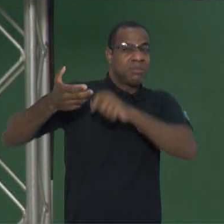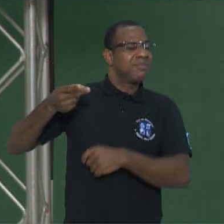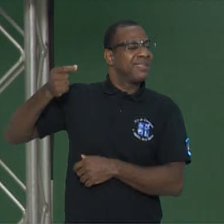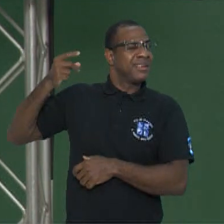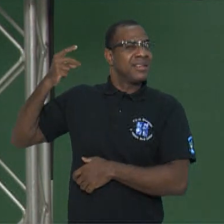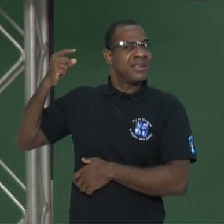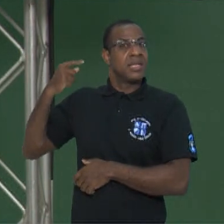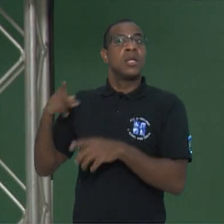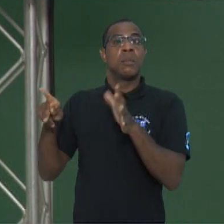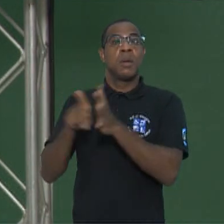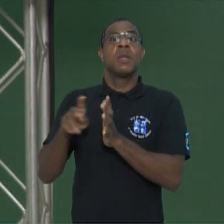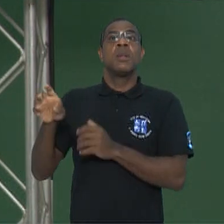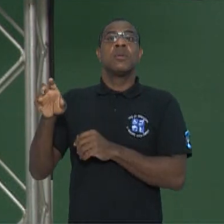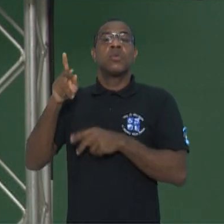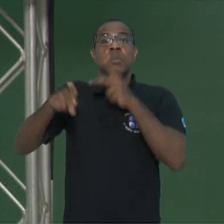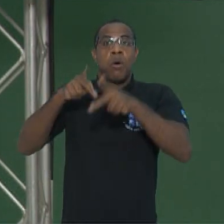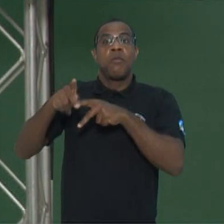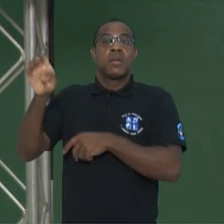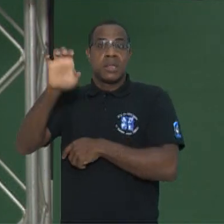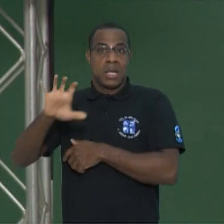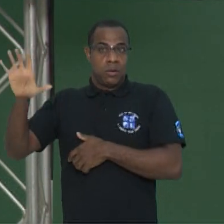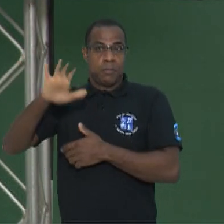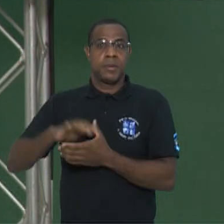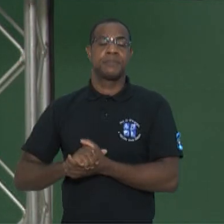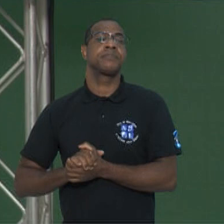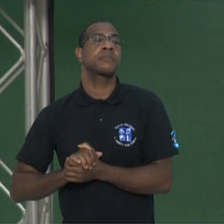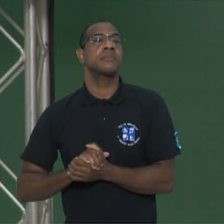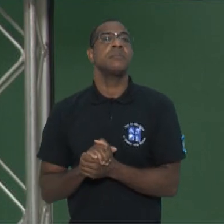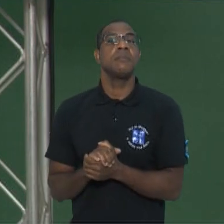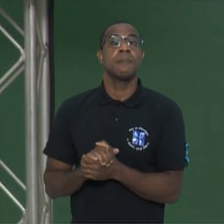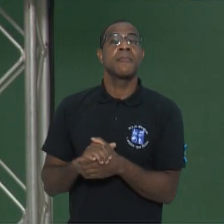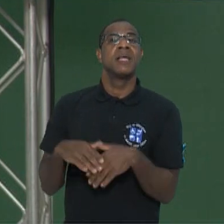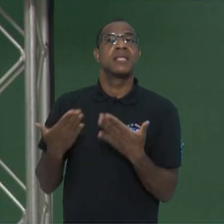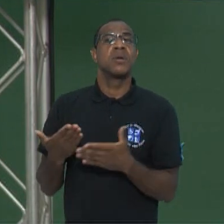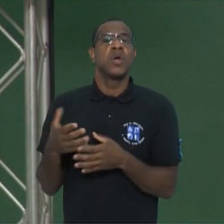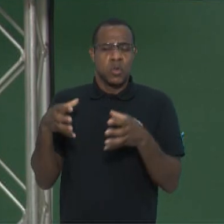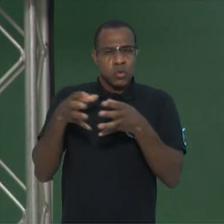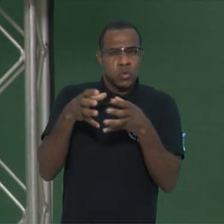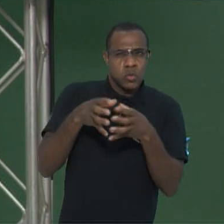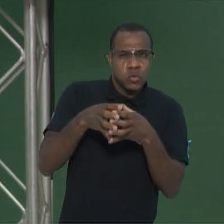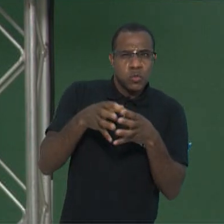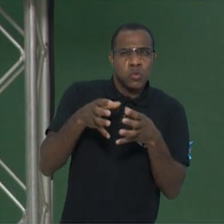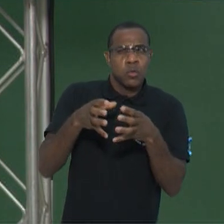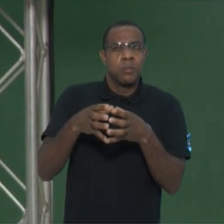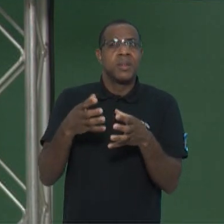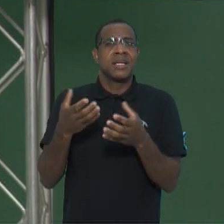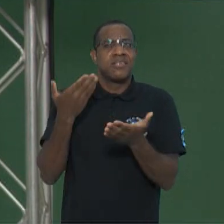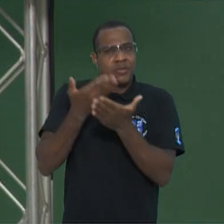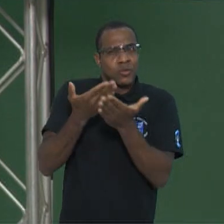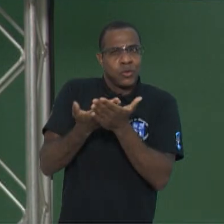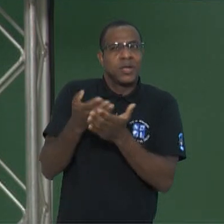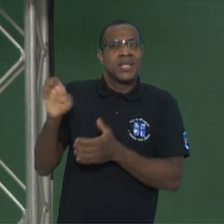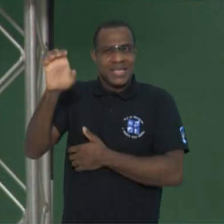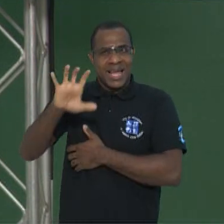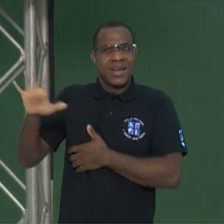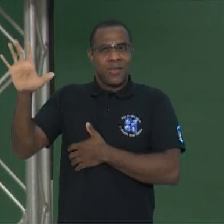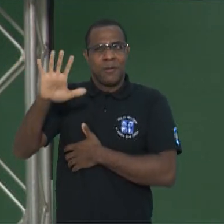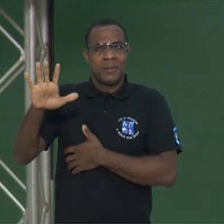civilizações europeias. Então, aquelas características que a gente estudou de países, de grupos étnicos da Europa, a gente vê presentes